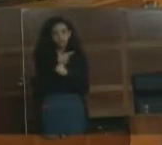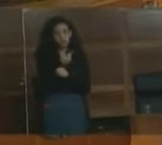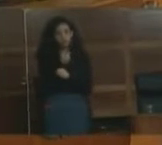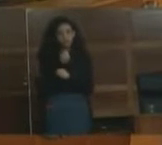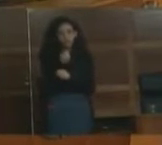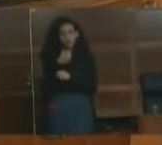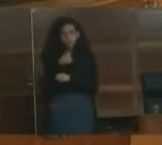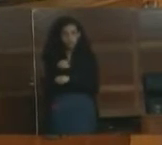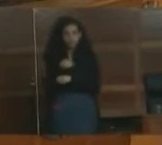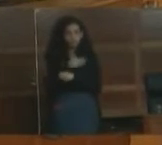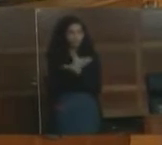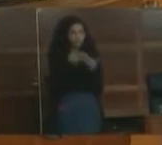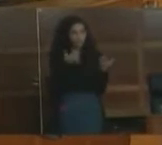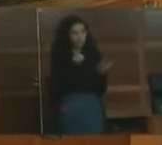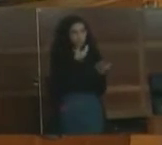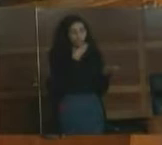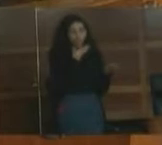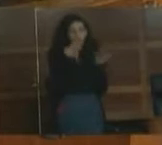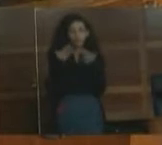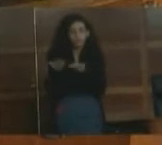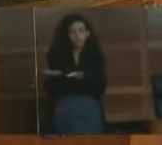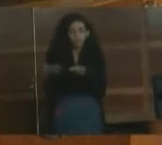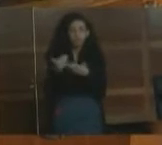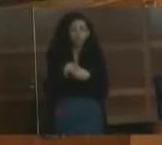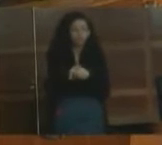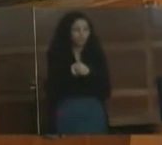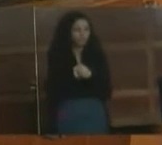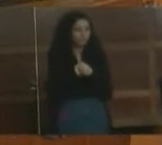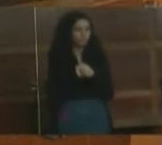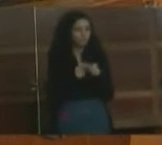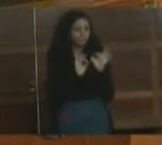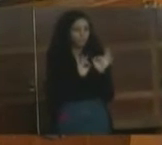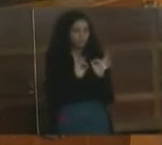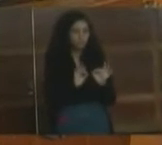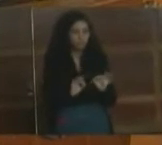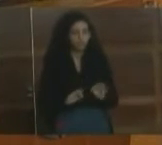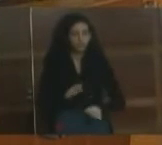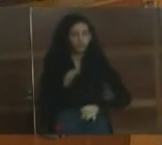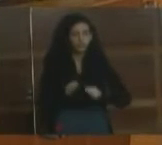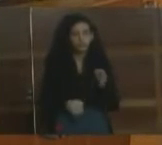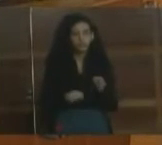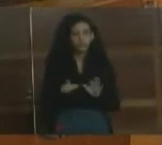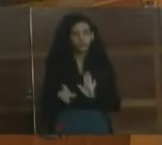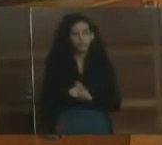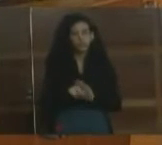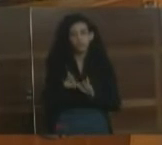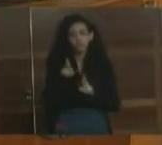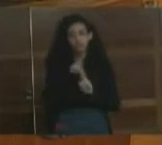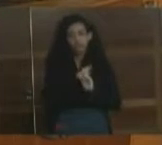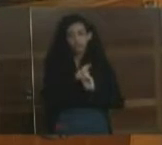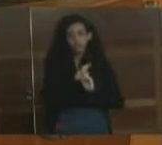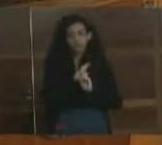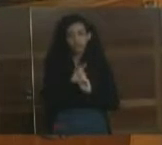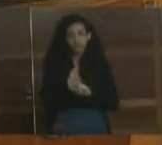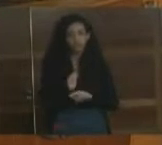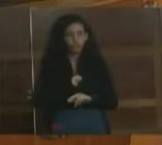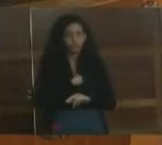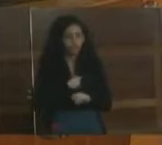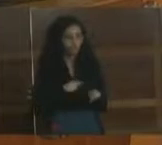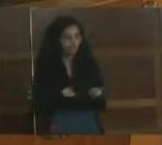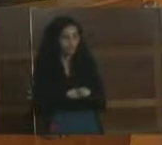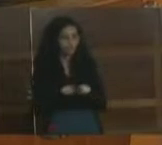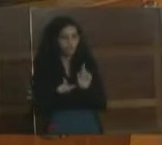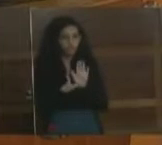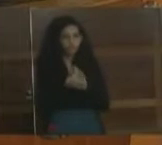e representantes do executivo municipal sejam todos bem vindos em comprimento ordenamento jurídico disposto da lei de responsabilidade fiscal e na lei de